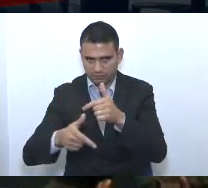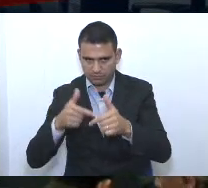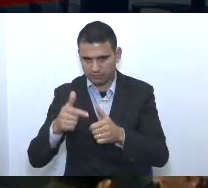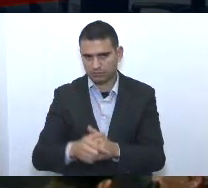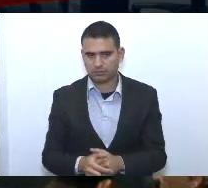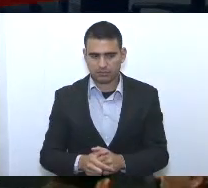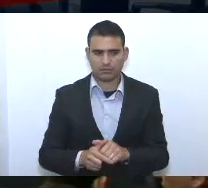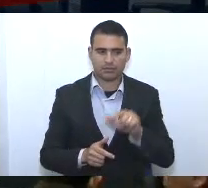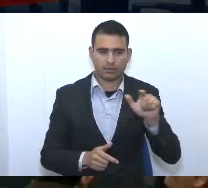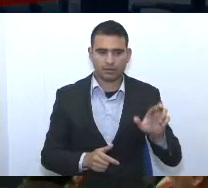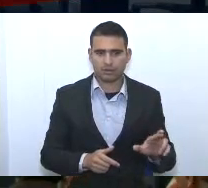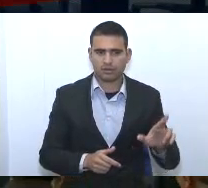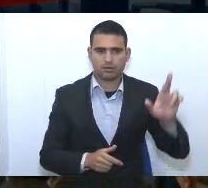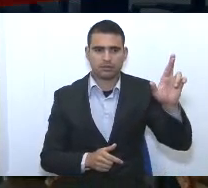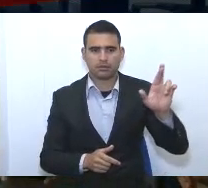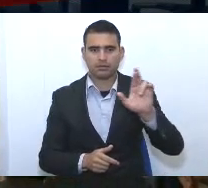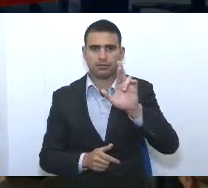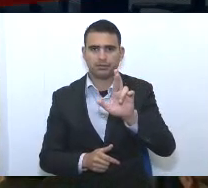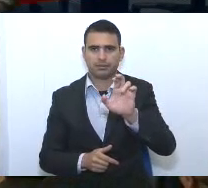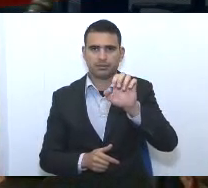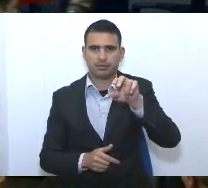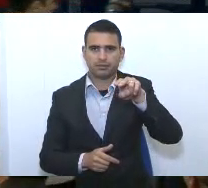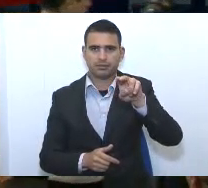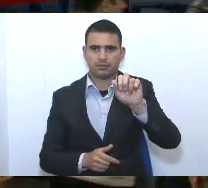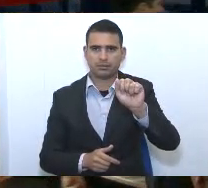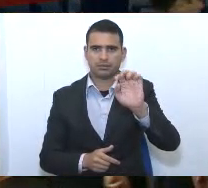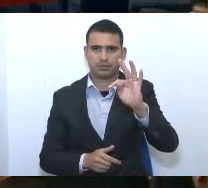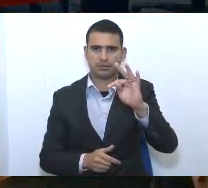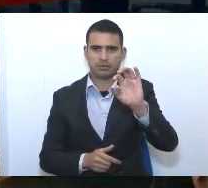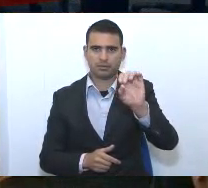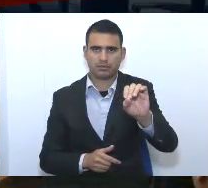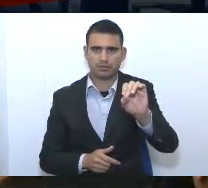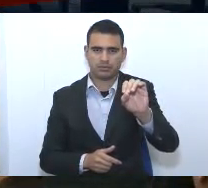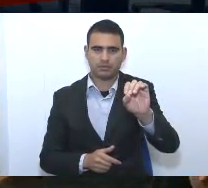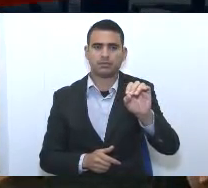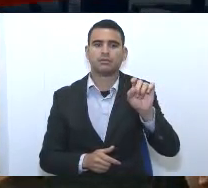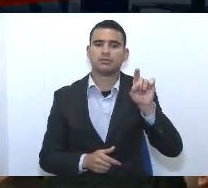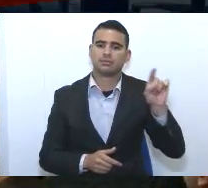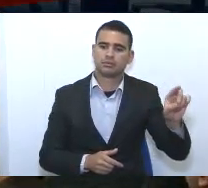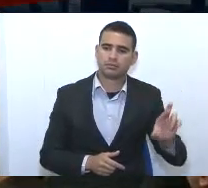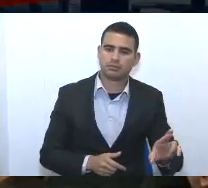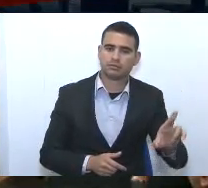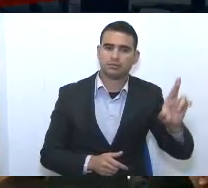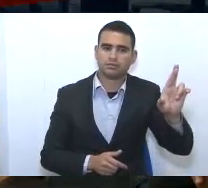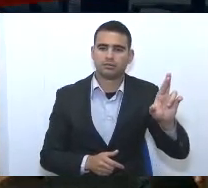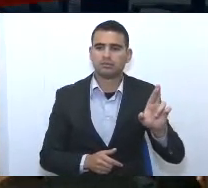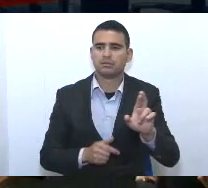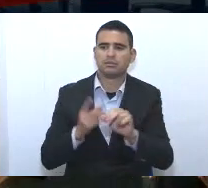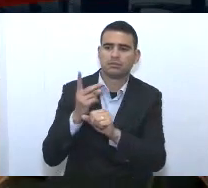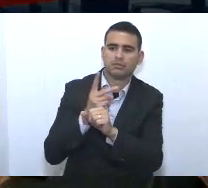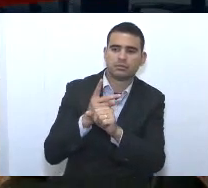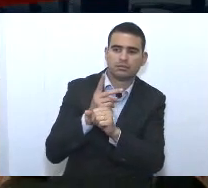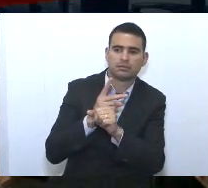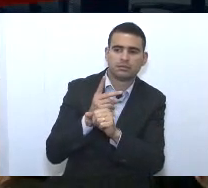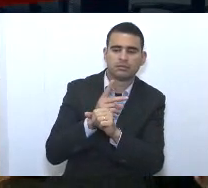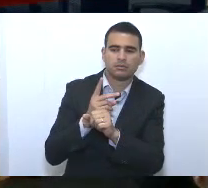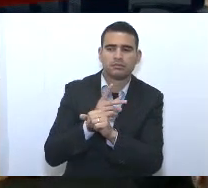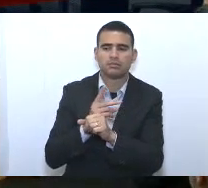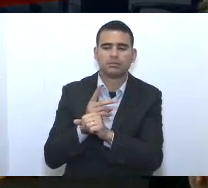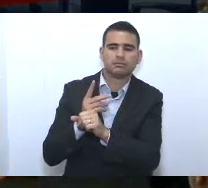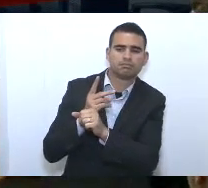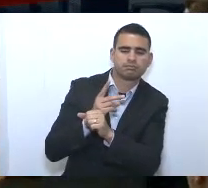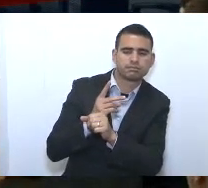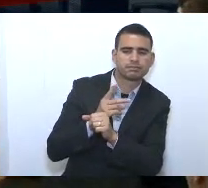Dr. Renato Garcia, que tem como base superintender e supervisionar a Procuradoria Trabalhista